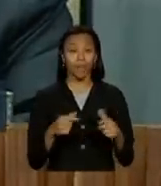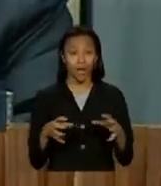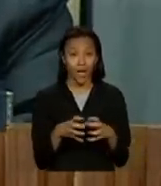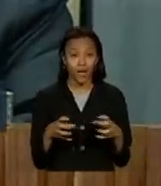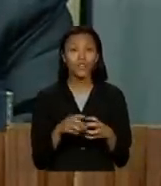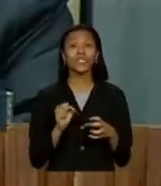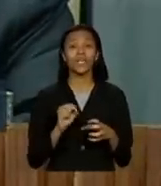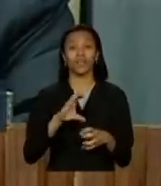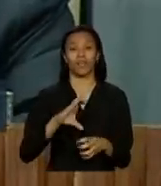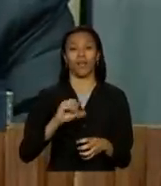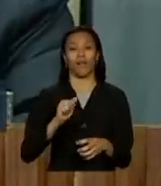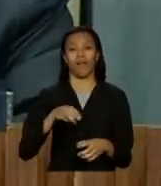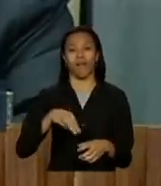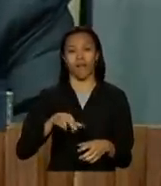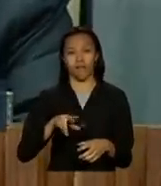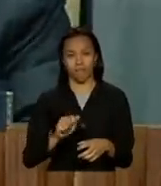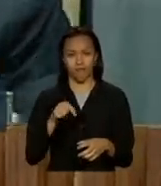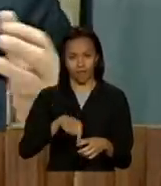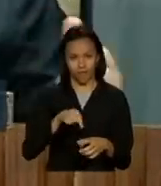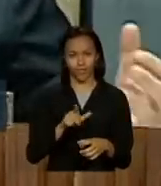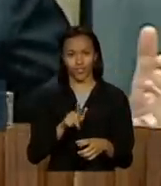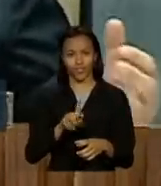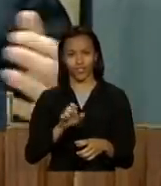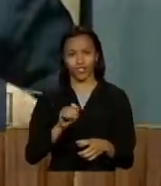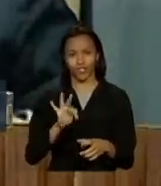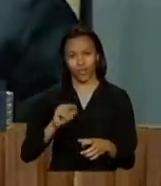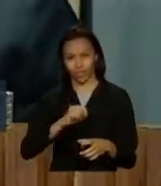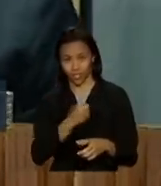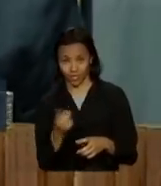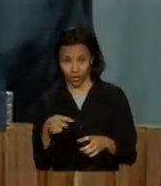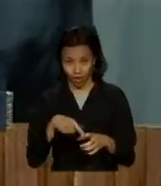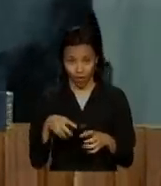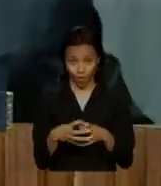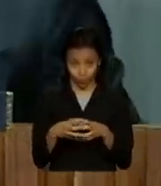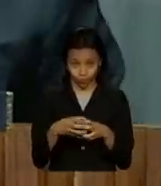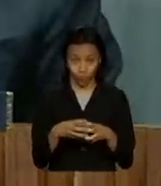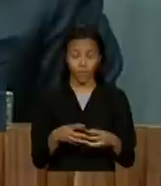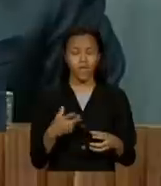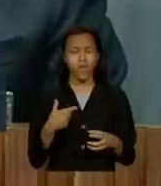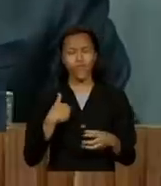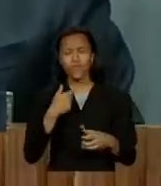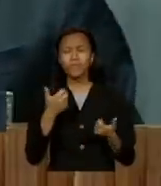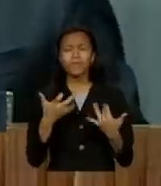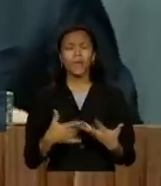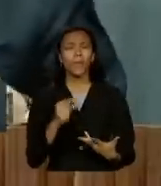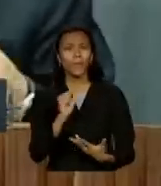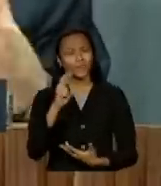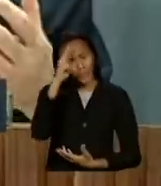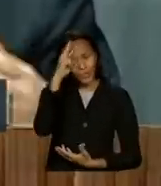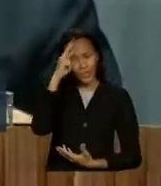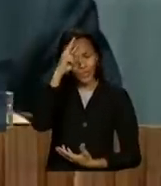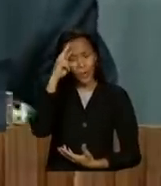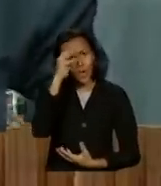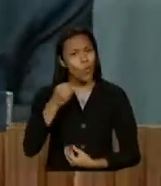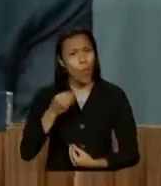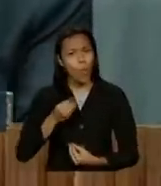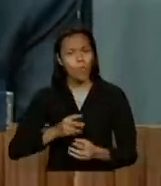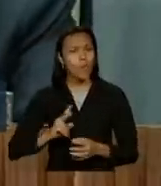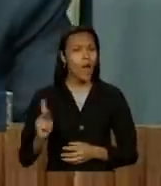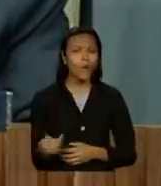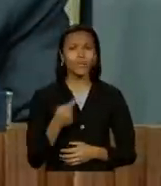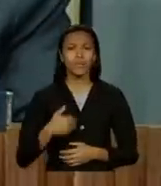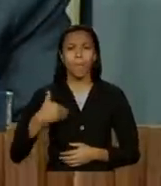câmara e eu eu vou me permitir fazer um pouco de histórico eh D da evolução desse